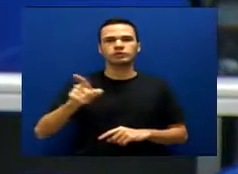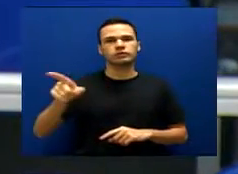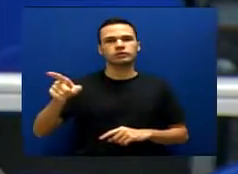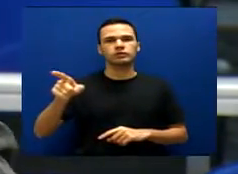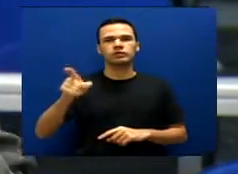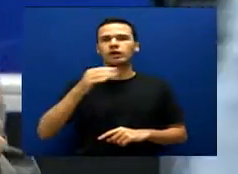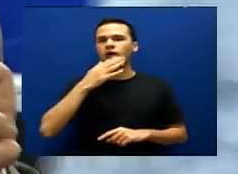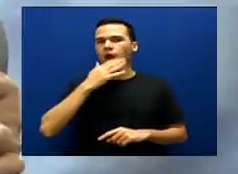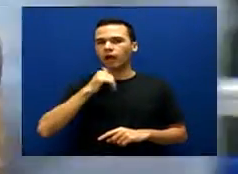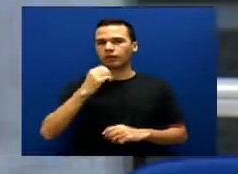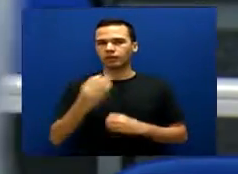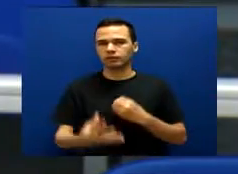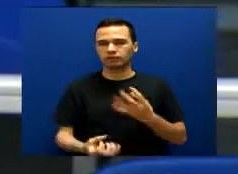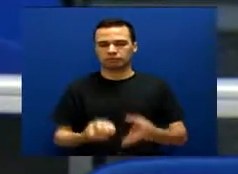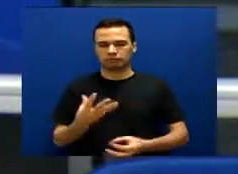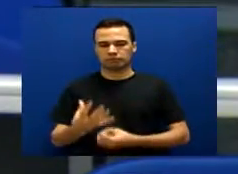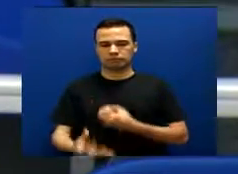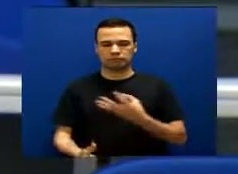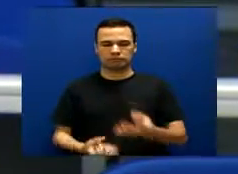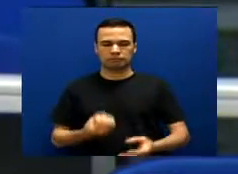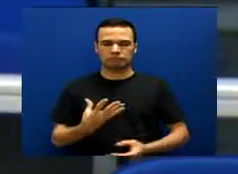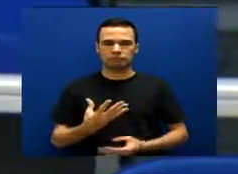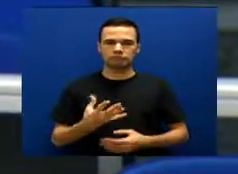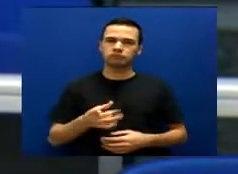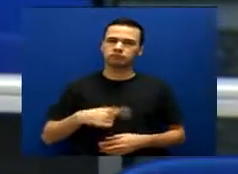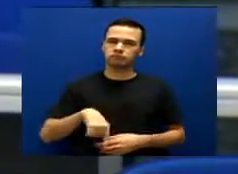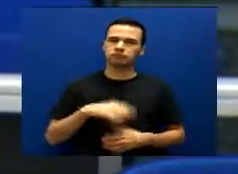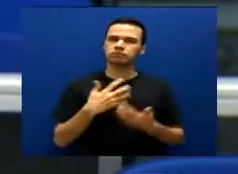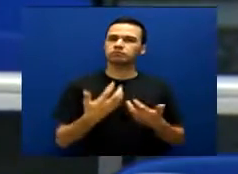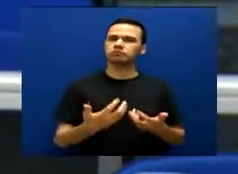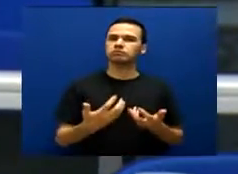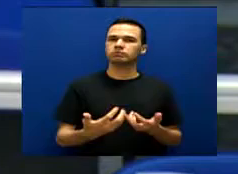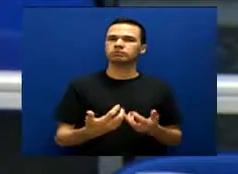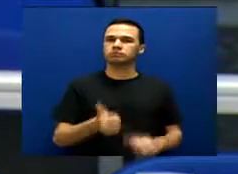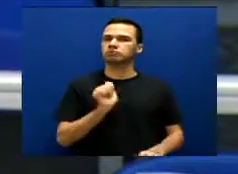mão do aluno. Então, vamos realmente